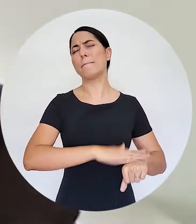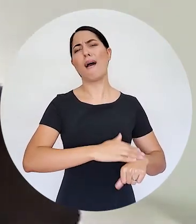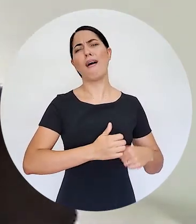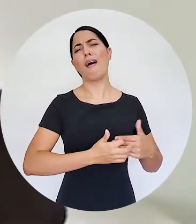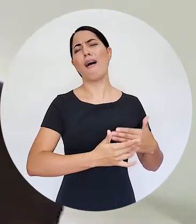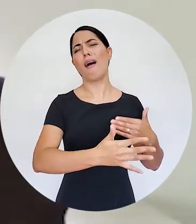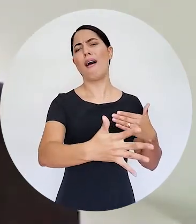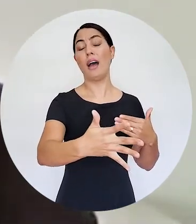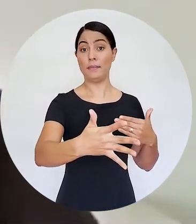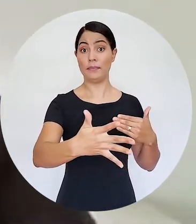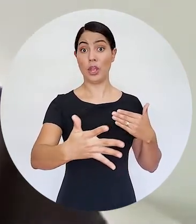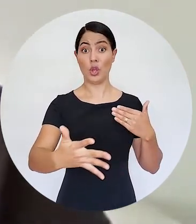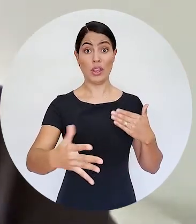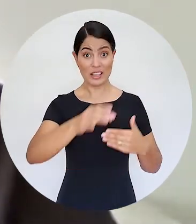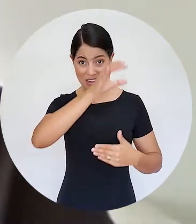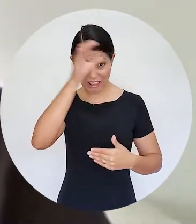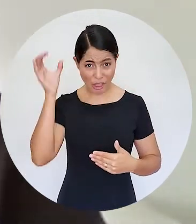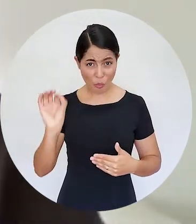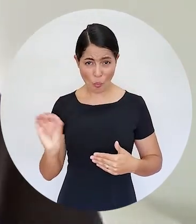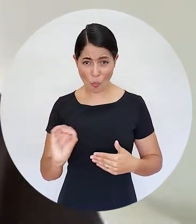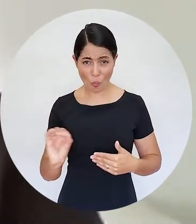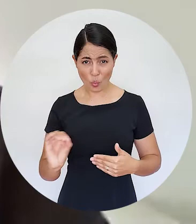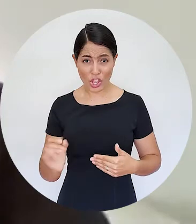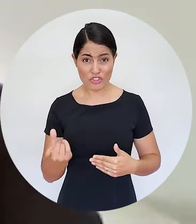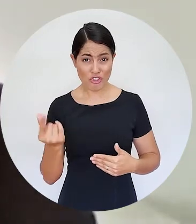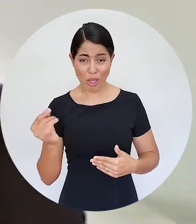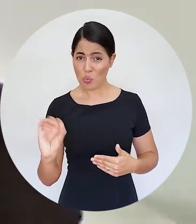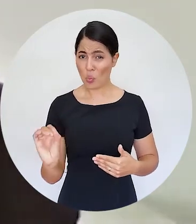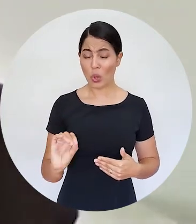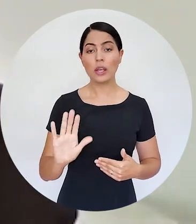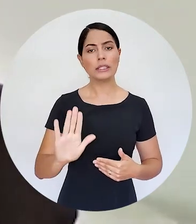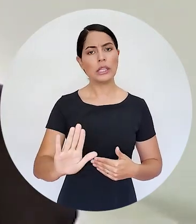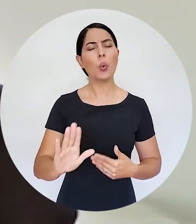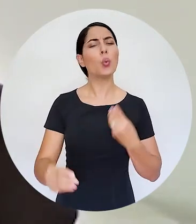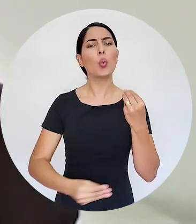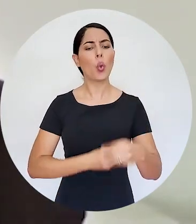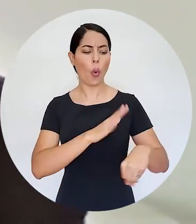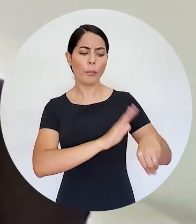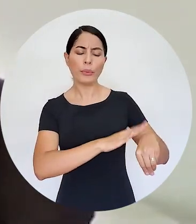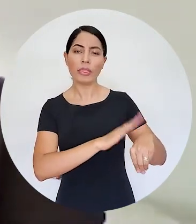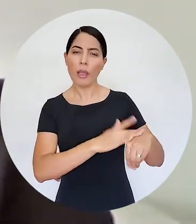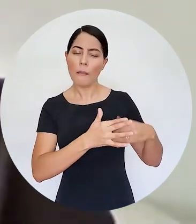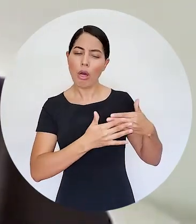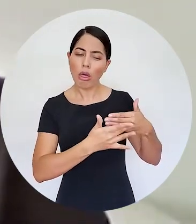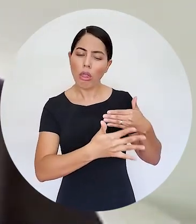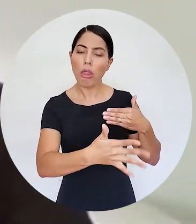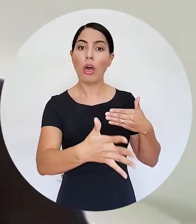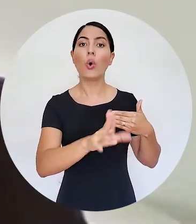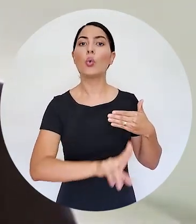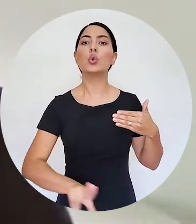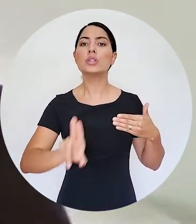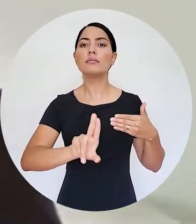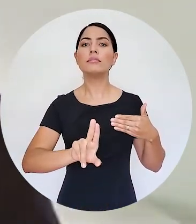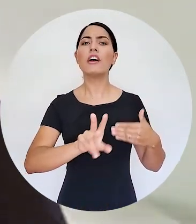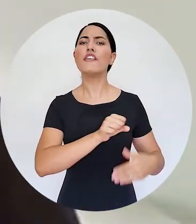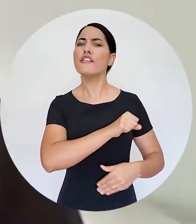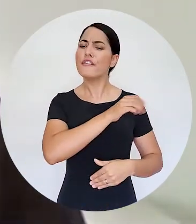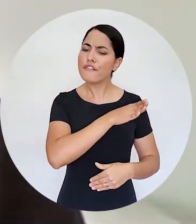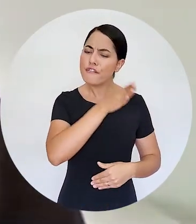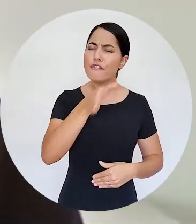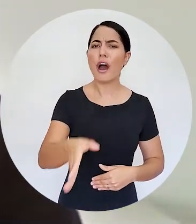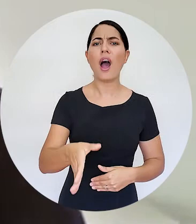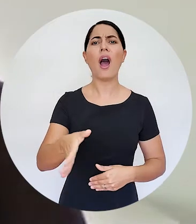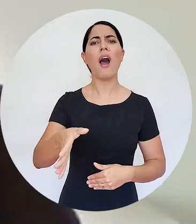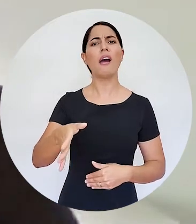100 Então prefiro usar muito bem esse tempo eu sugiro que em somente vocês se façam conhecer